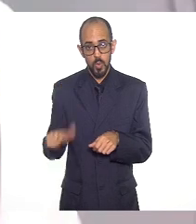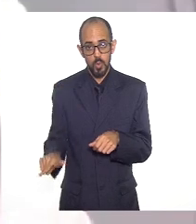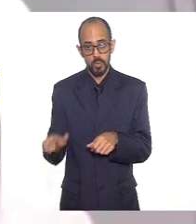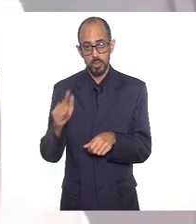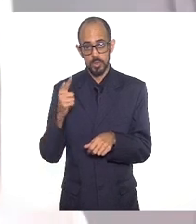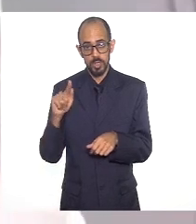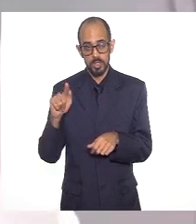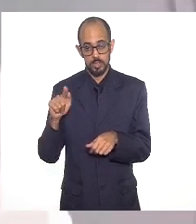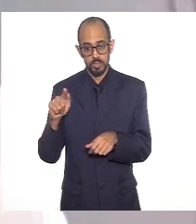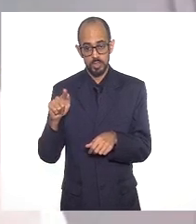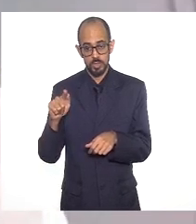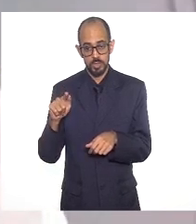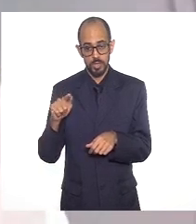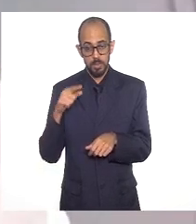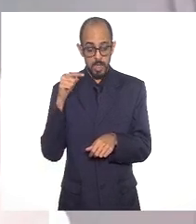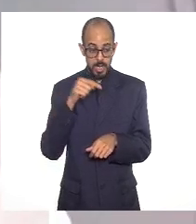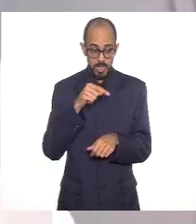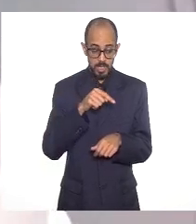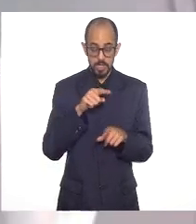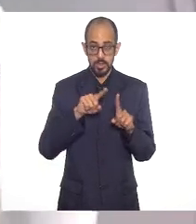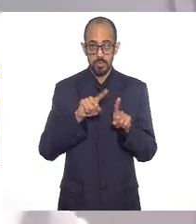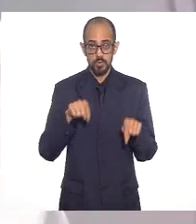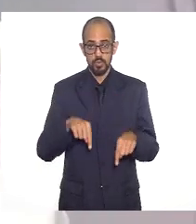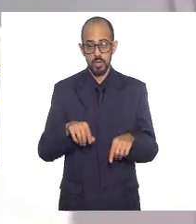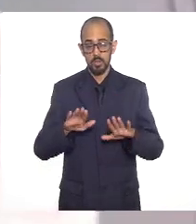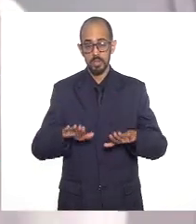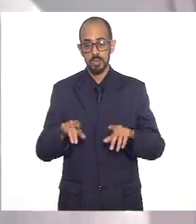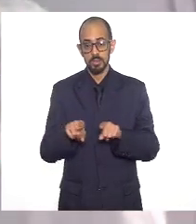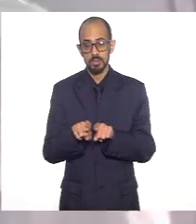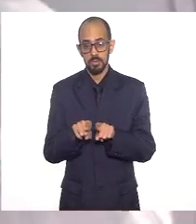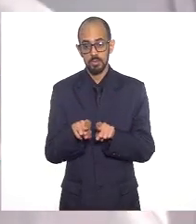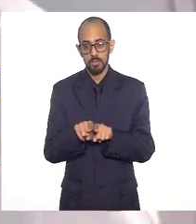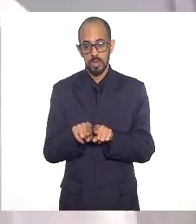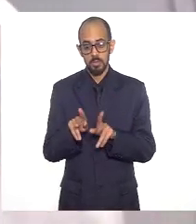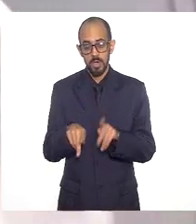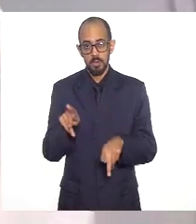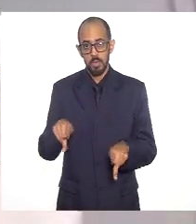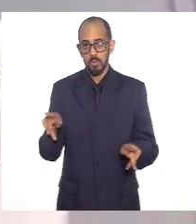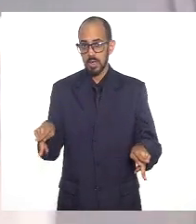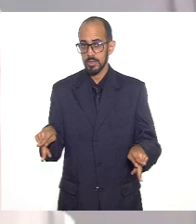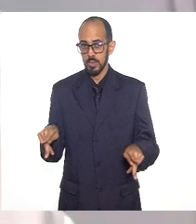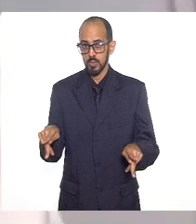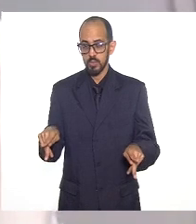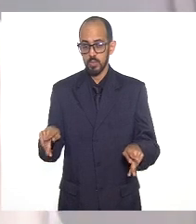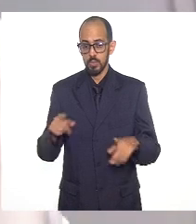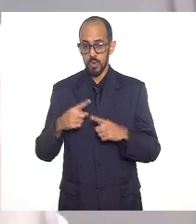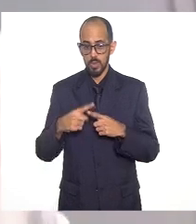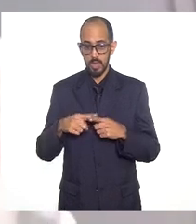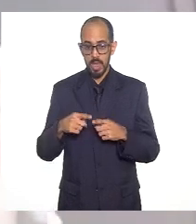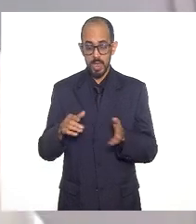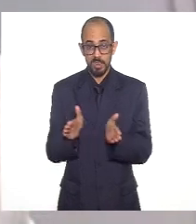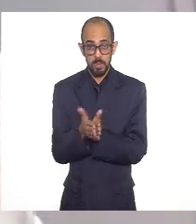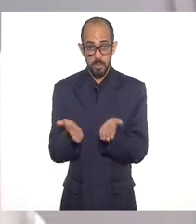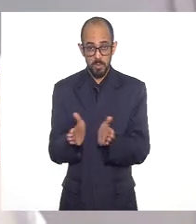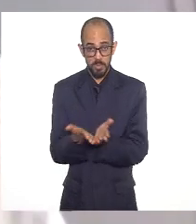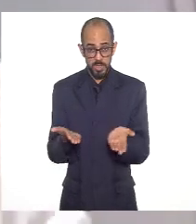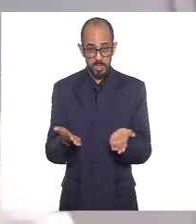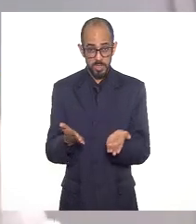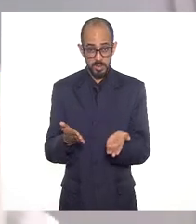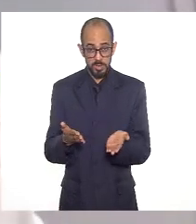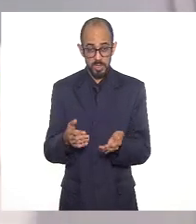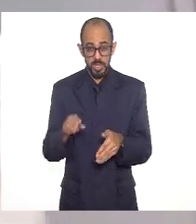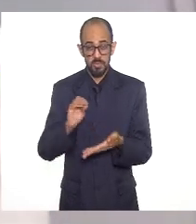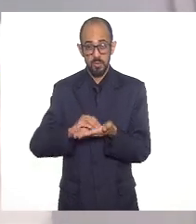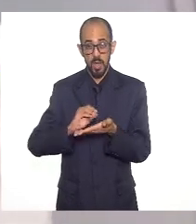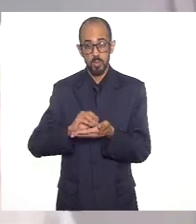anteriores, não apenas para esse trabalhador, mas como também para aquela população. porque a miséria, a desesperança